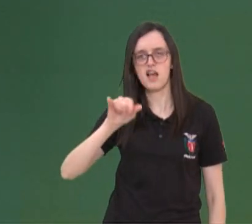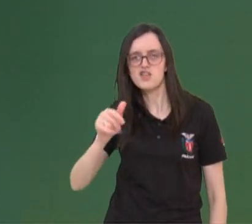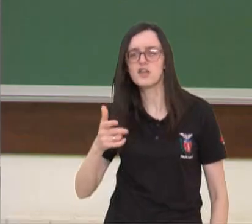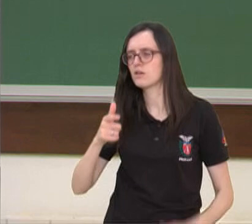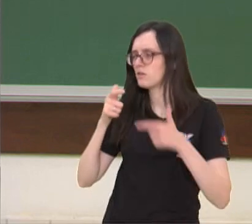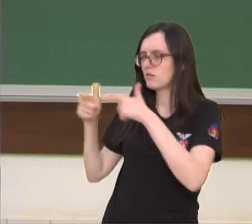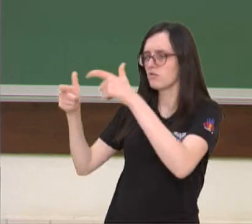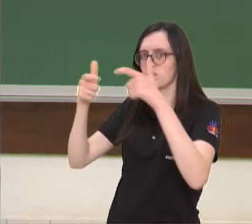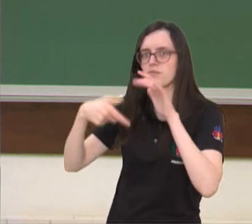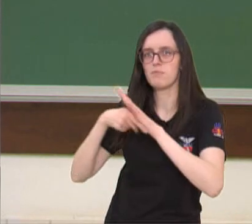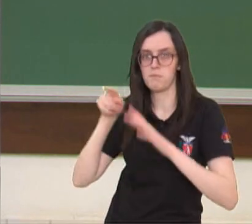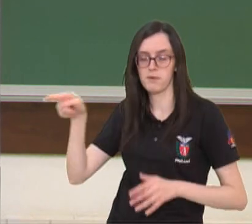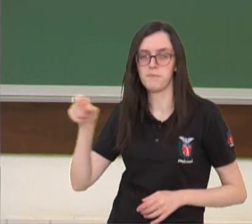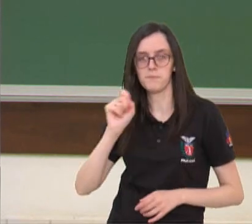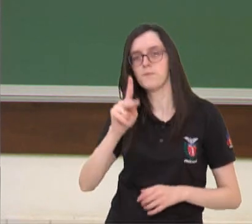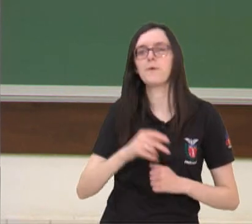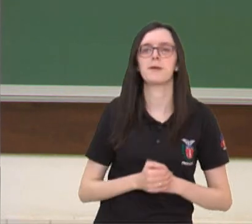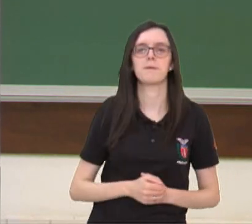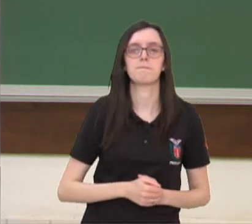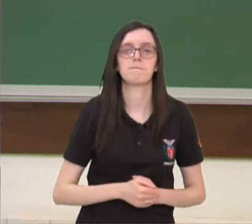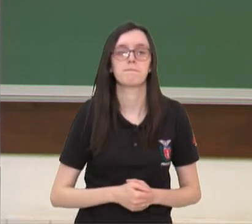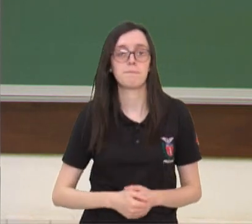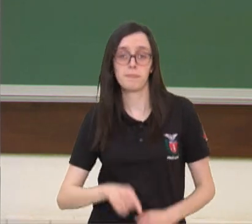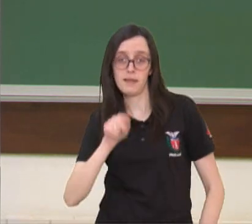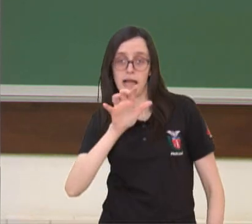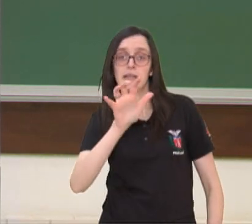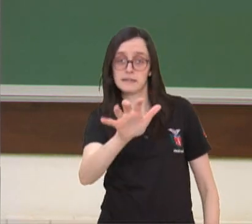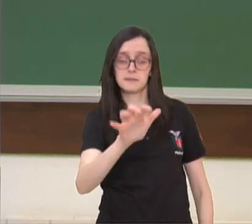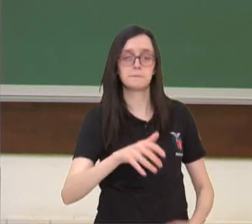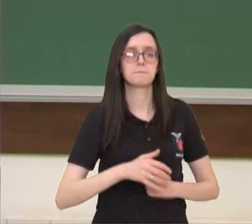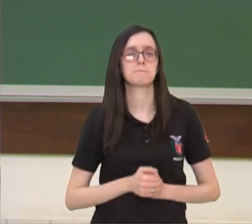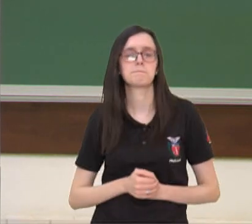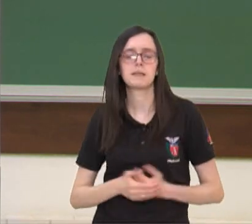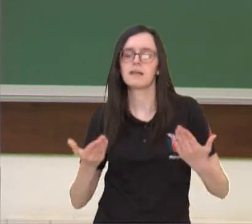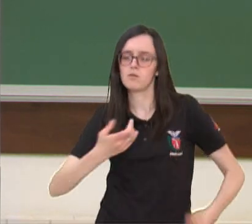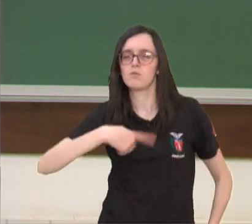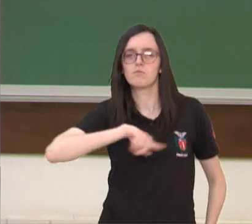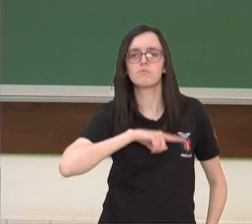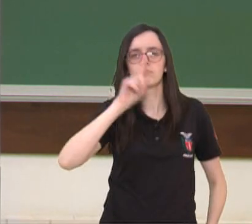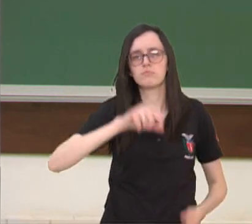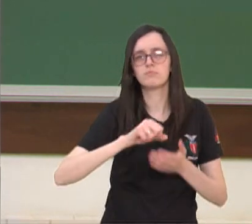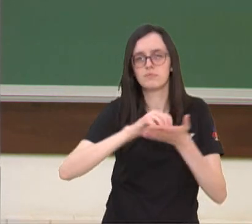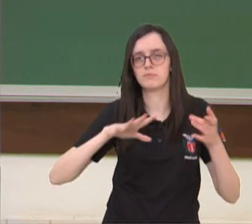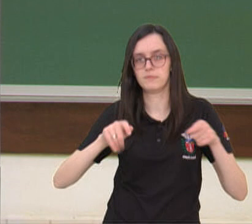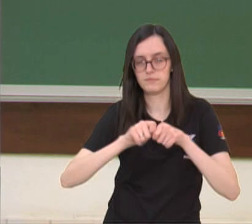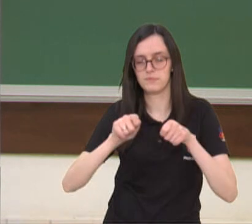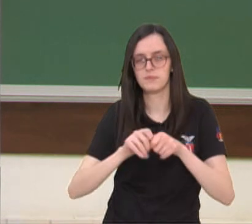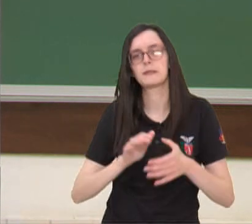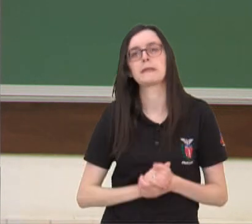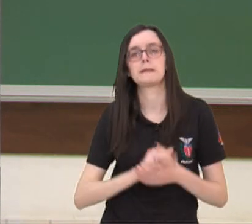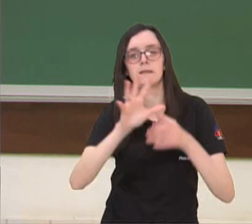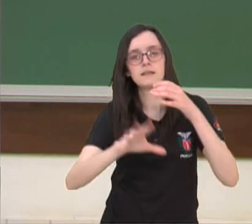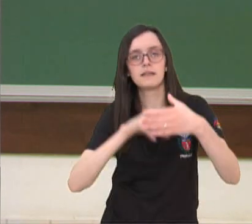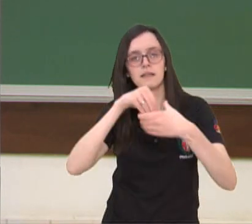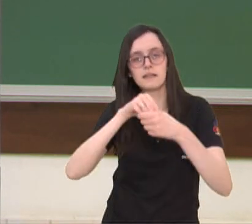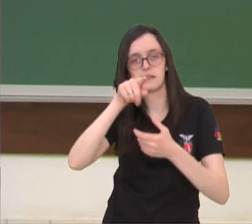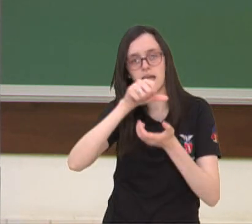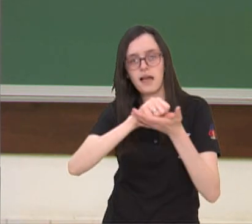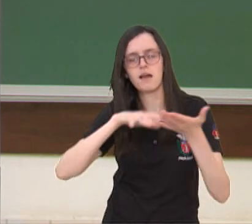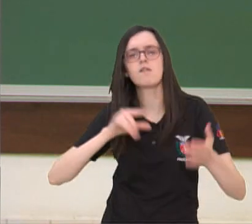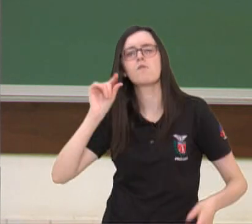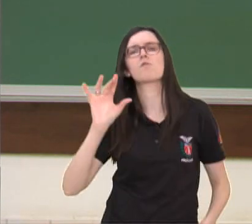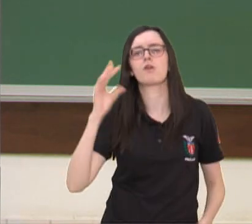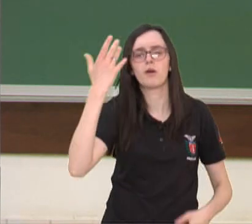daquele espaço. Tudo bem? Neste sentido, vamos para um exercício, e dentro do